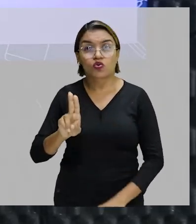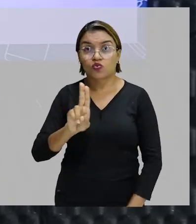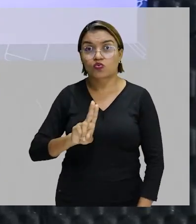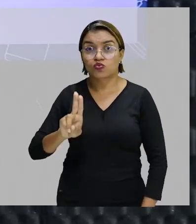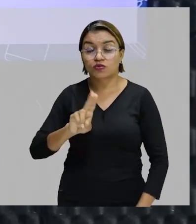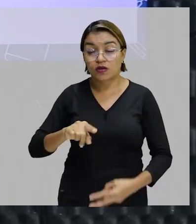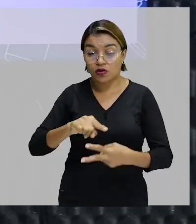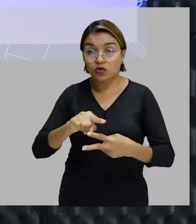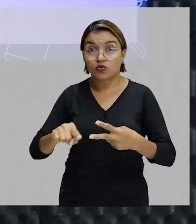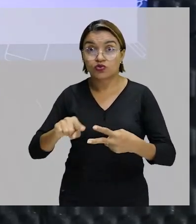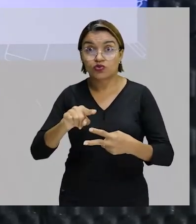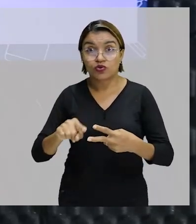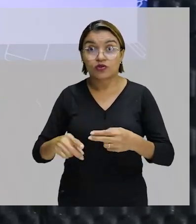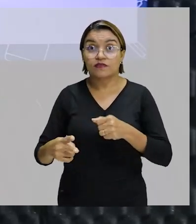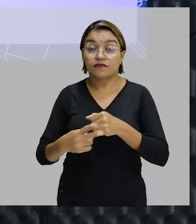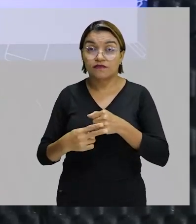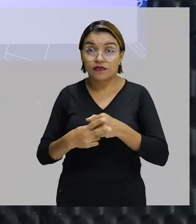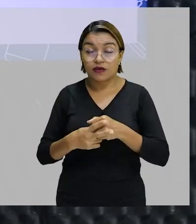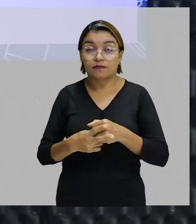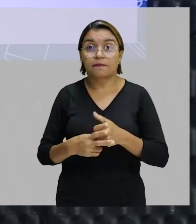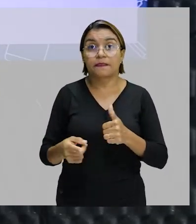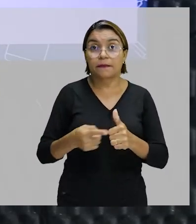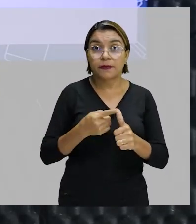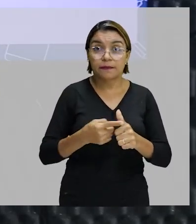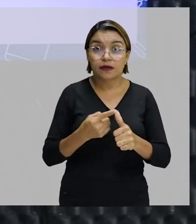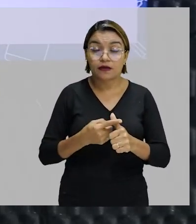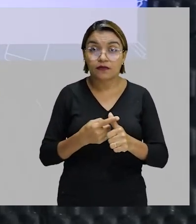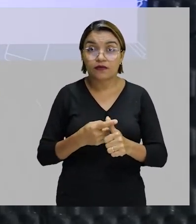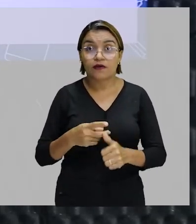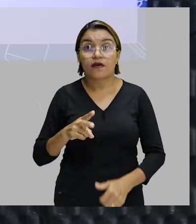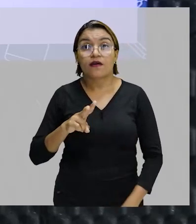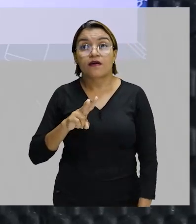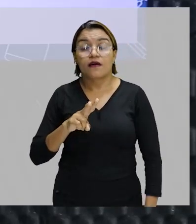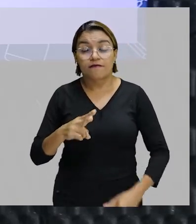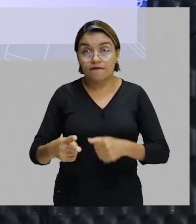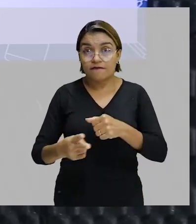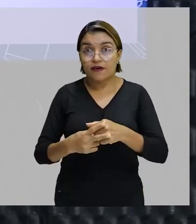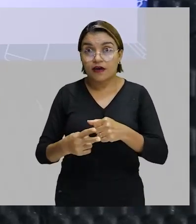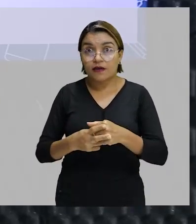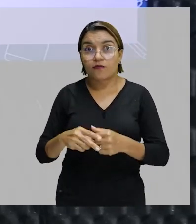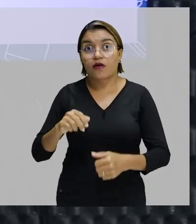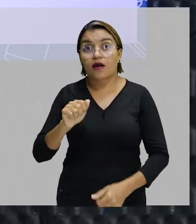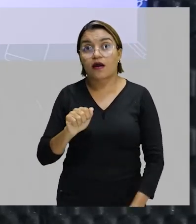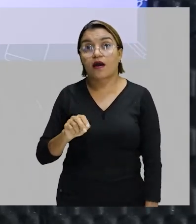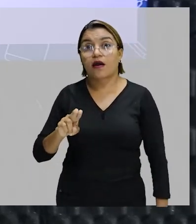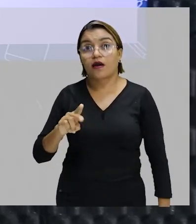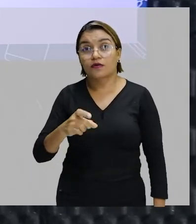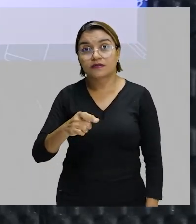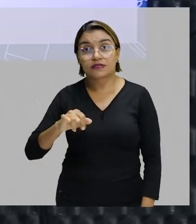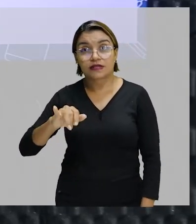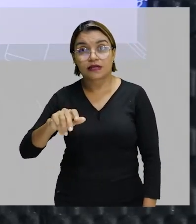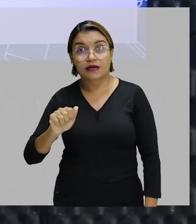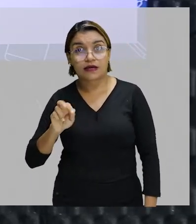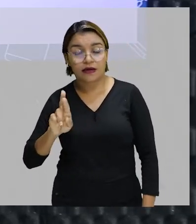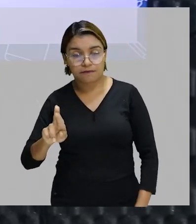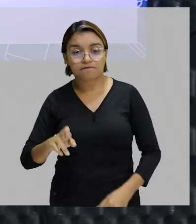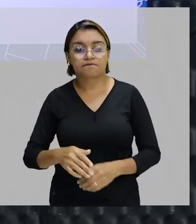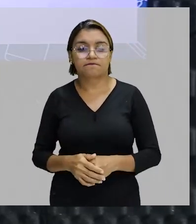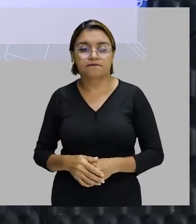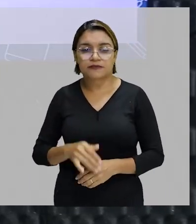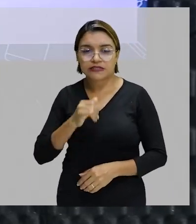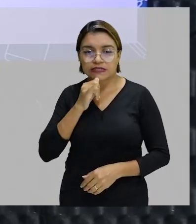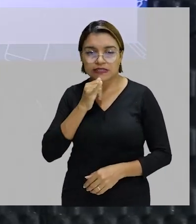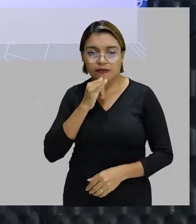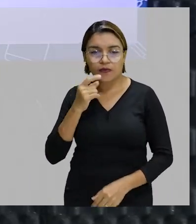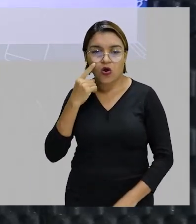dois verbos que nós estudamos. Primeiro, o verbo auxiliar, que vai ser sempre o had. Então, quando eu olho as minhas alternativas, eu tenho